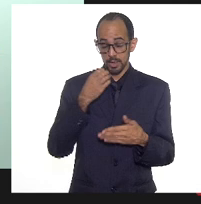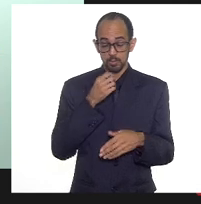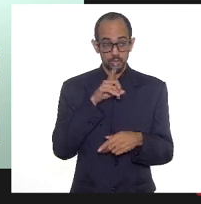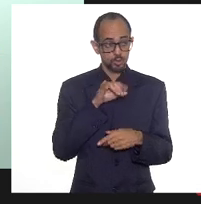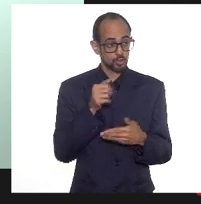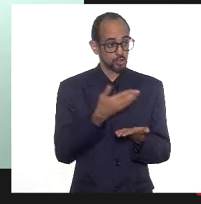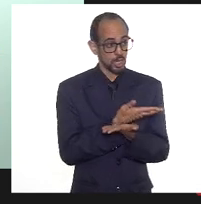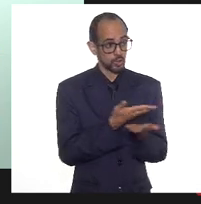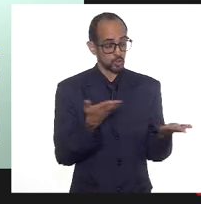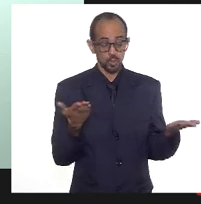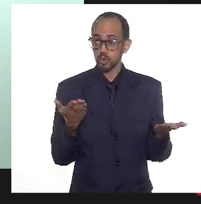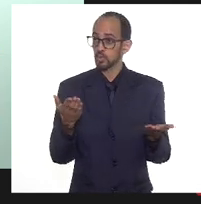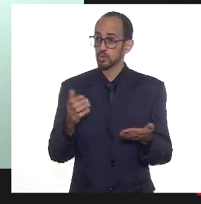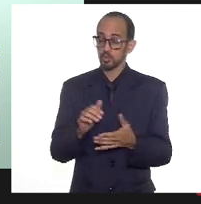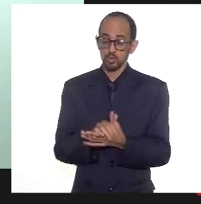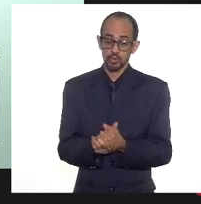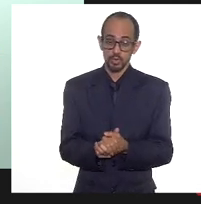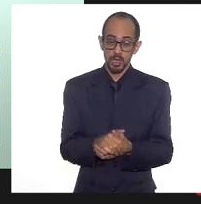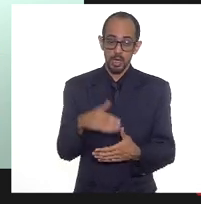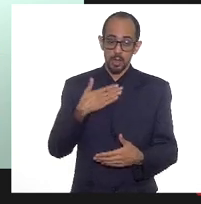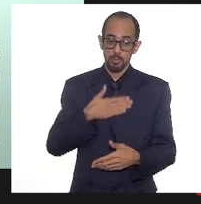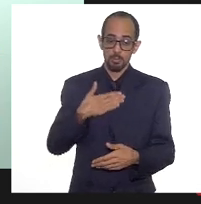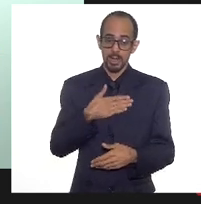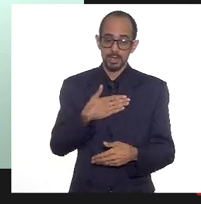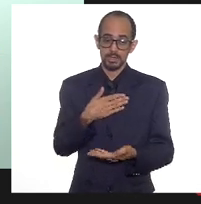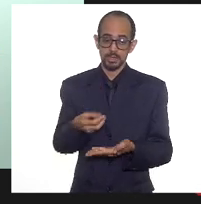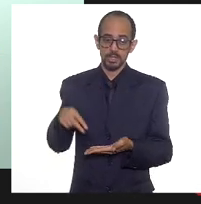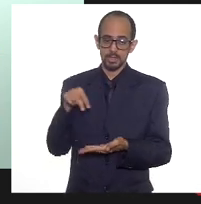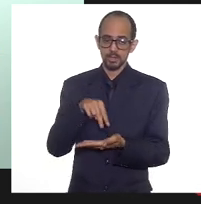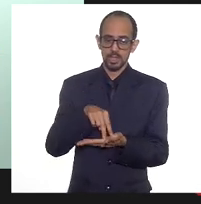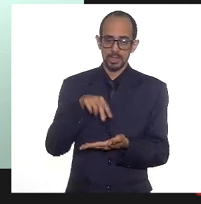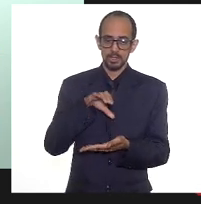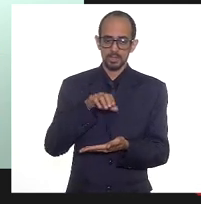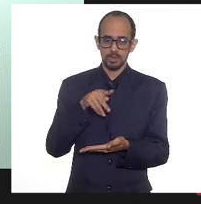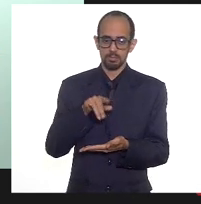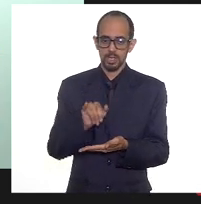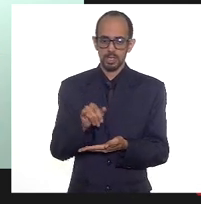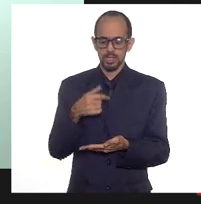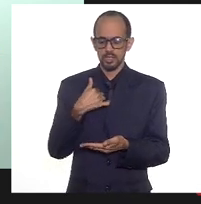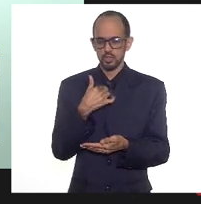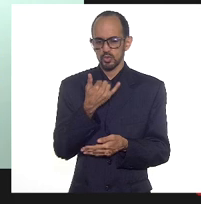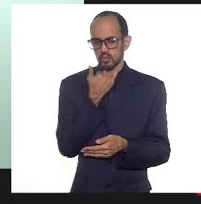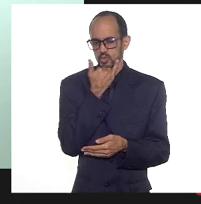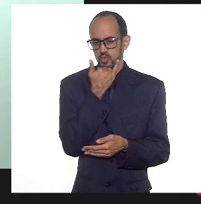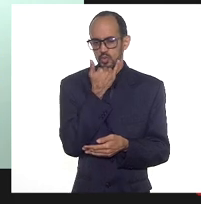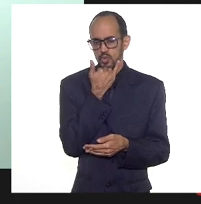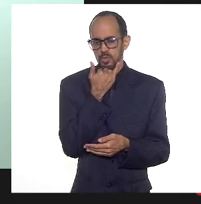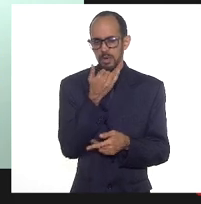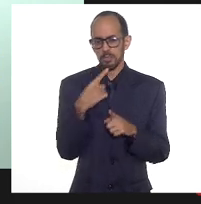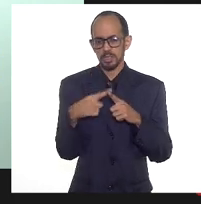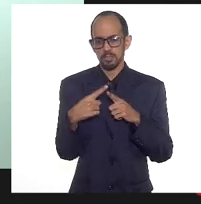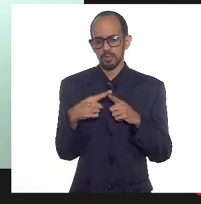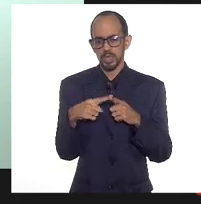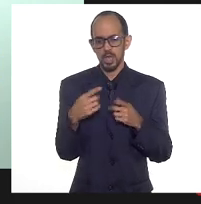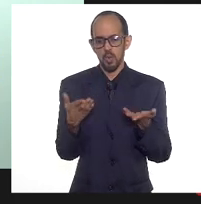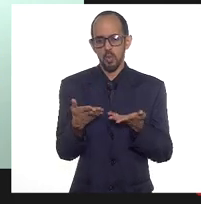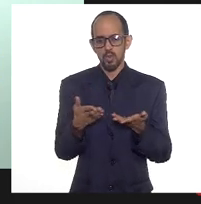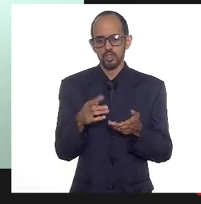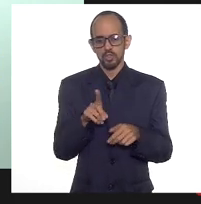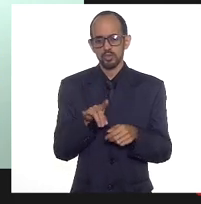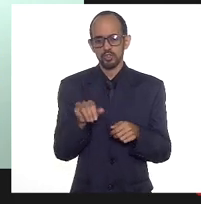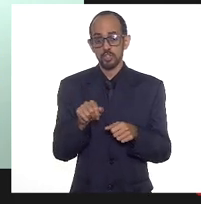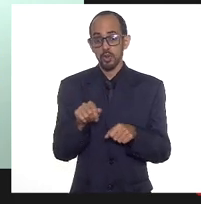todas. É um prazer participar estar nessa CPI. Eu peço desculpas, mas como hoje é o Dia Internacional da Adoção,